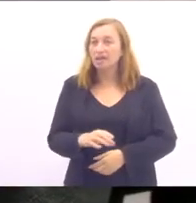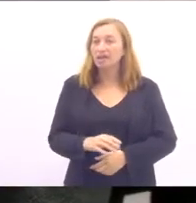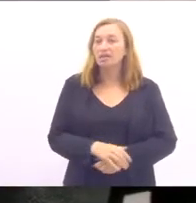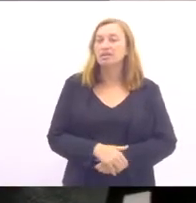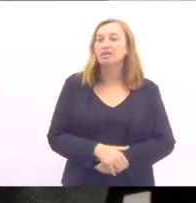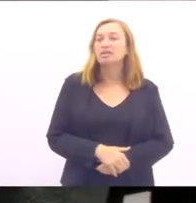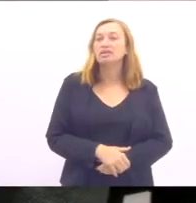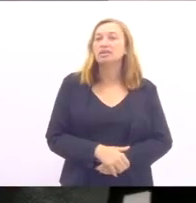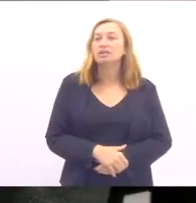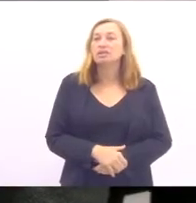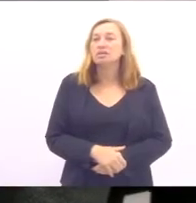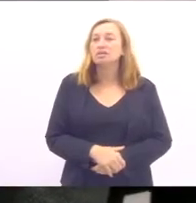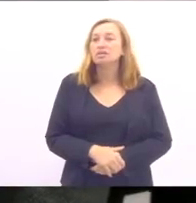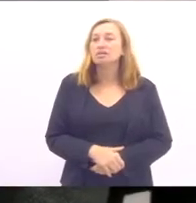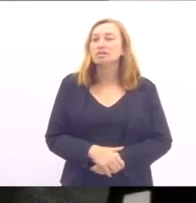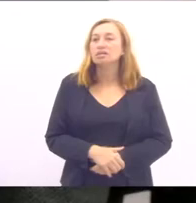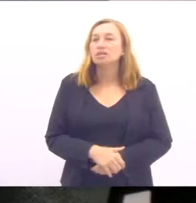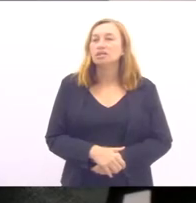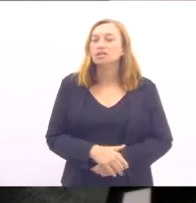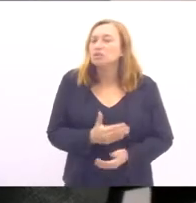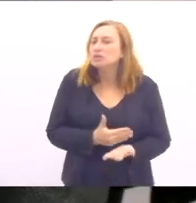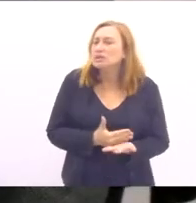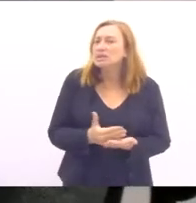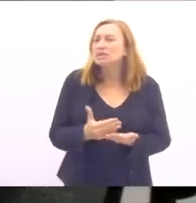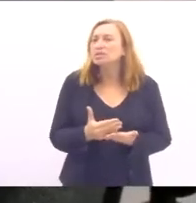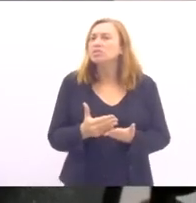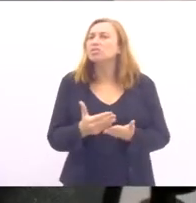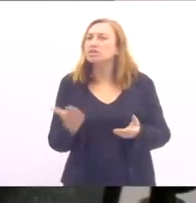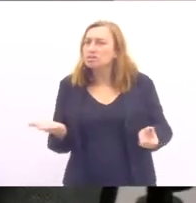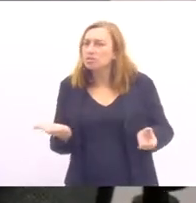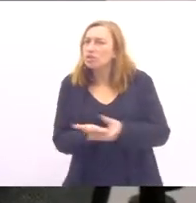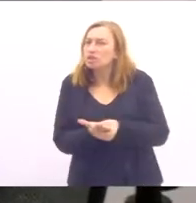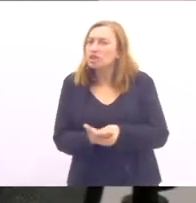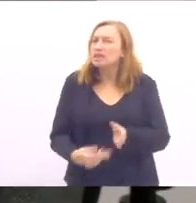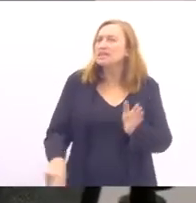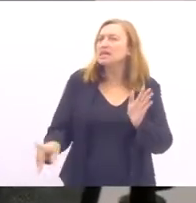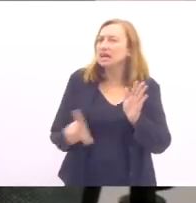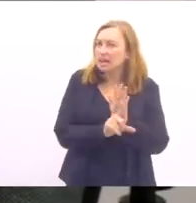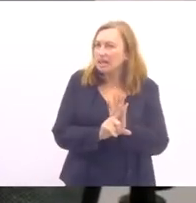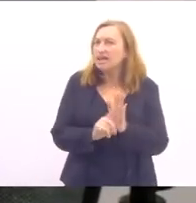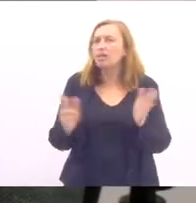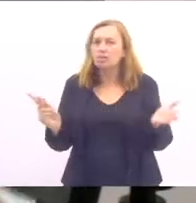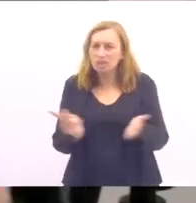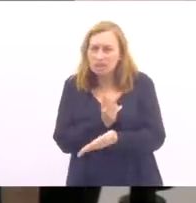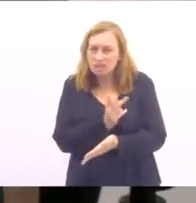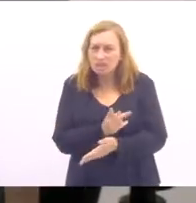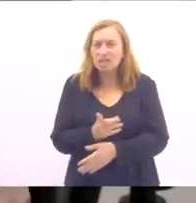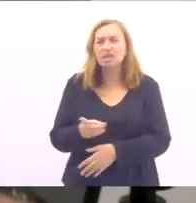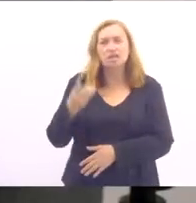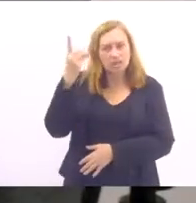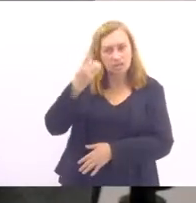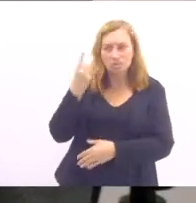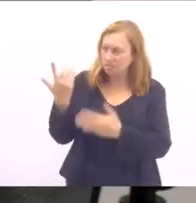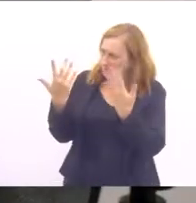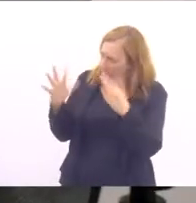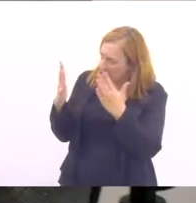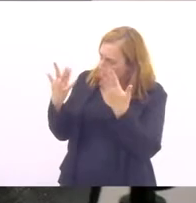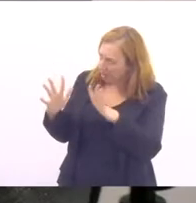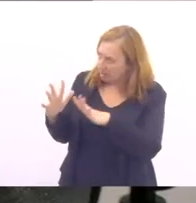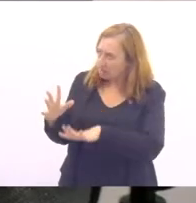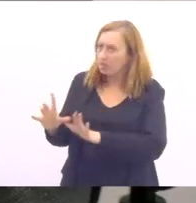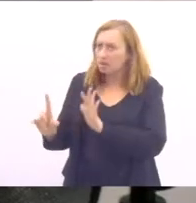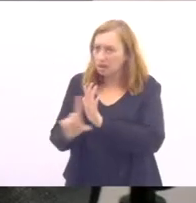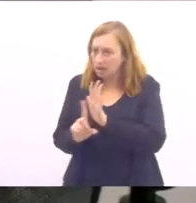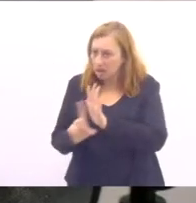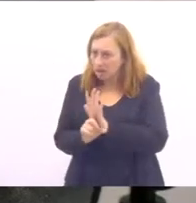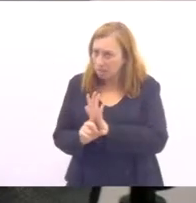enfim. Então, participei desde a origem desse processo, desde que essa lei aconteceu para o deputado. Aliás, está de parabéns, é uma lei